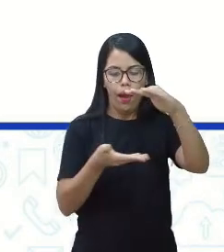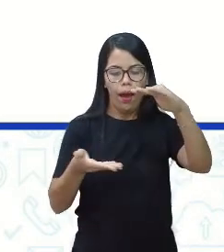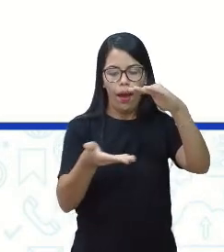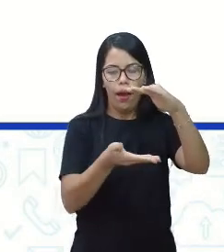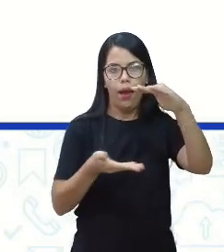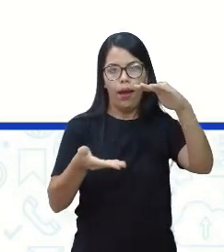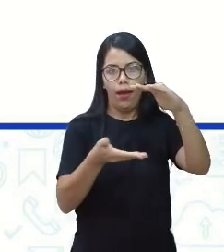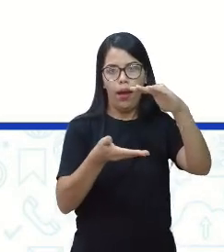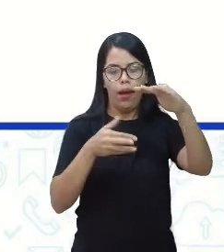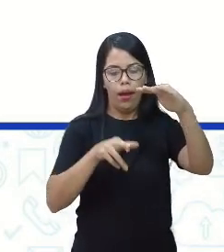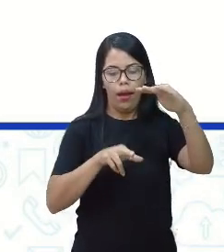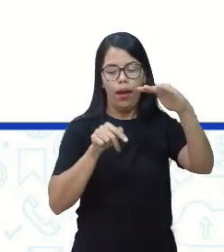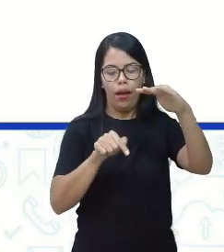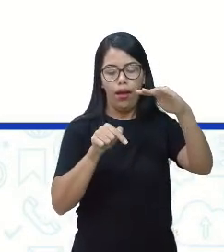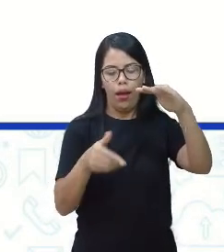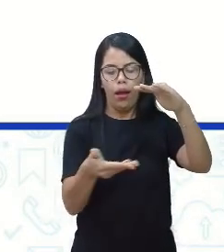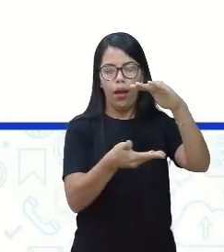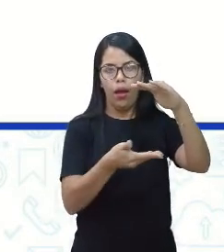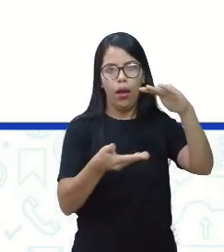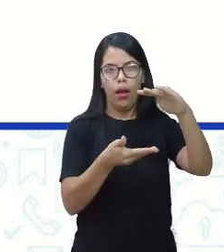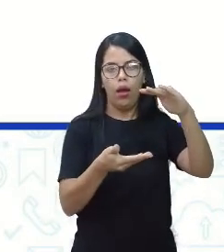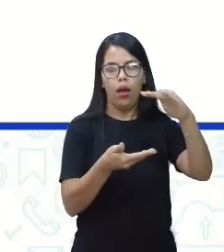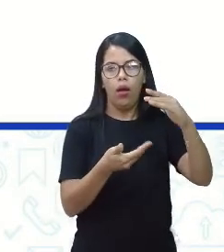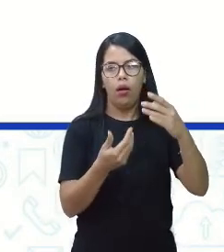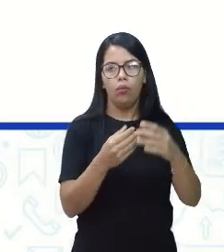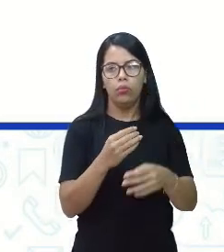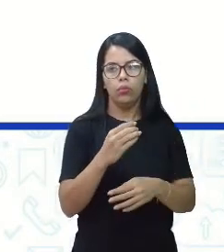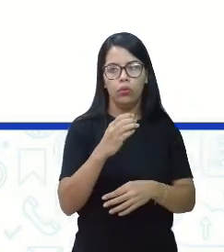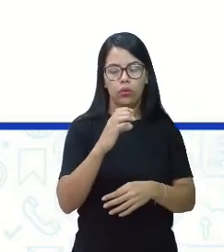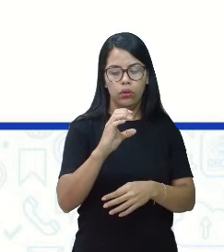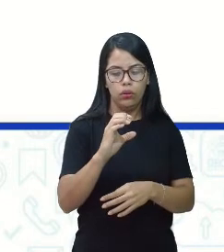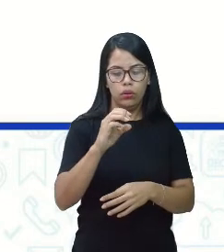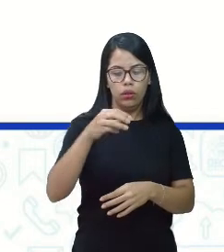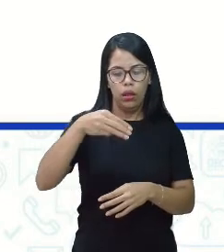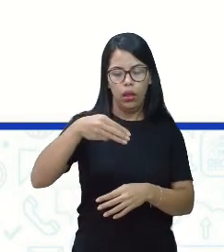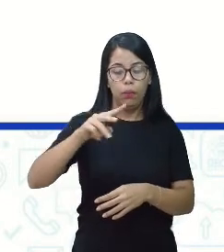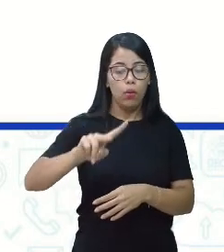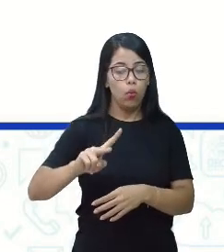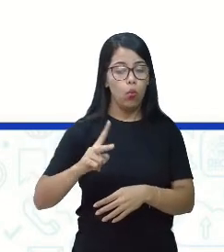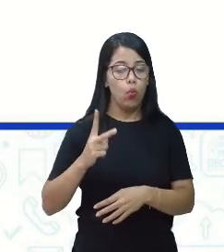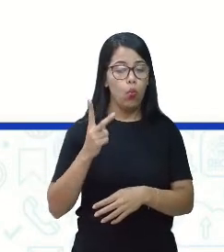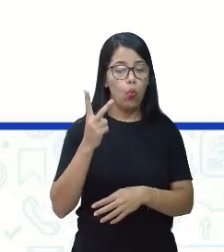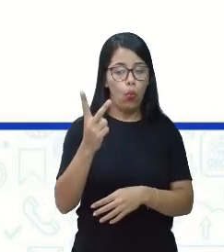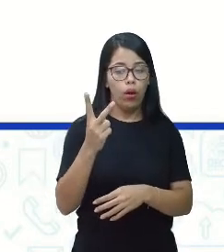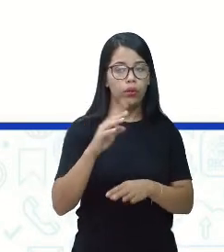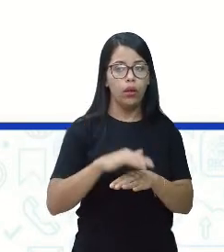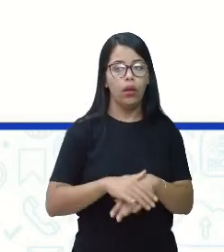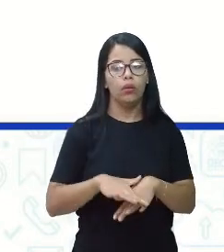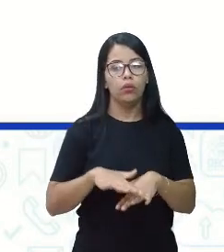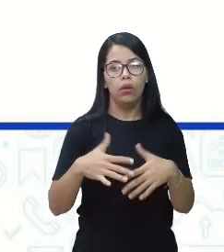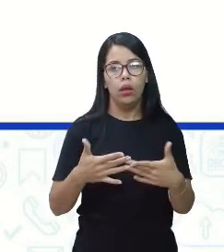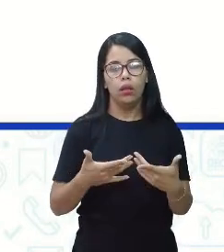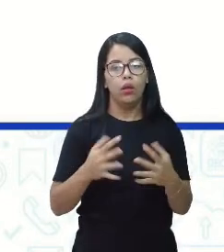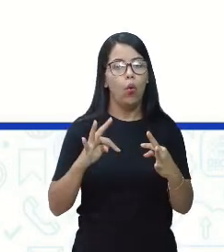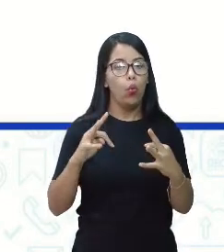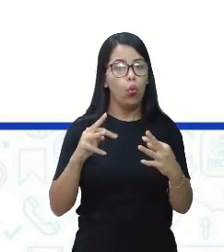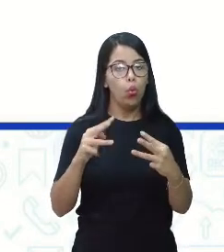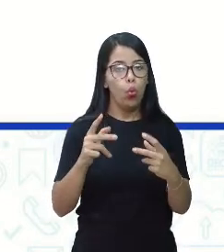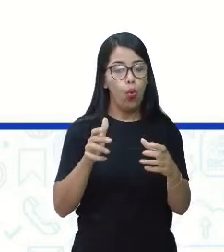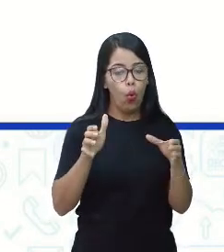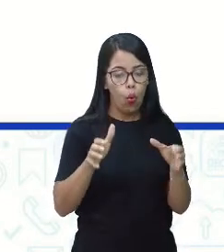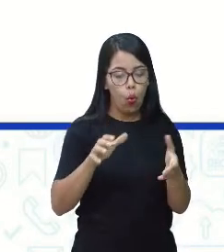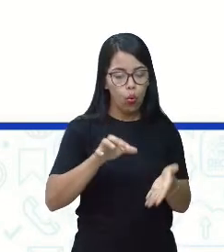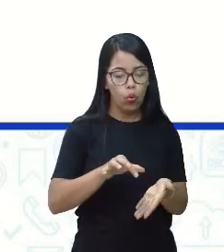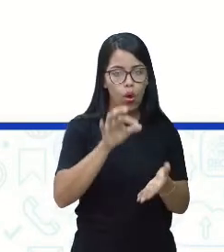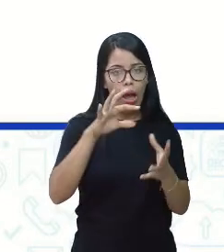que representa a área, ela foi dada em centímetro quadrado, tá? E o volume, como se trata